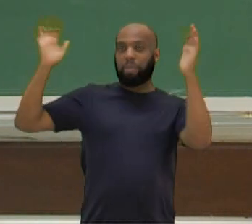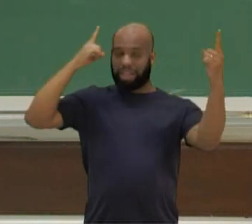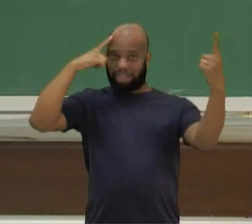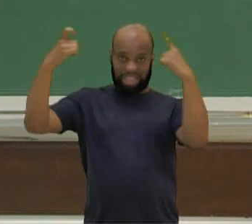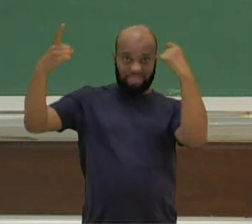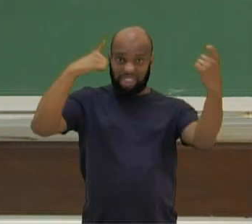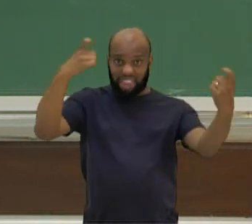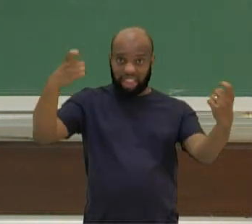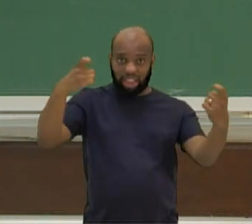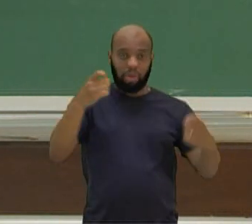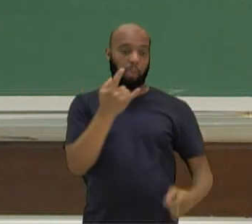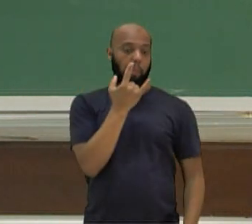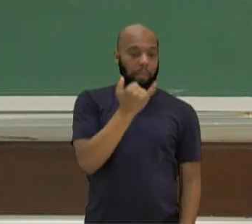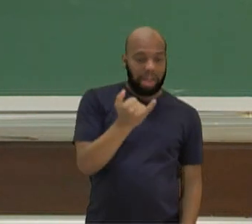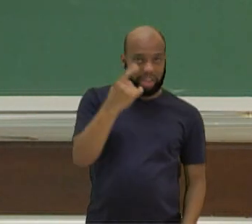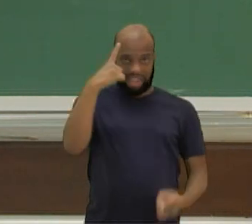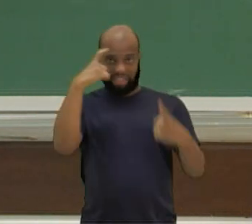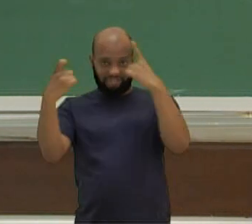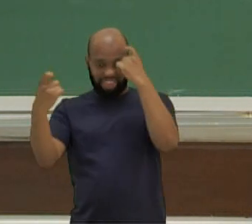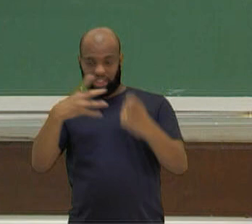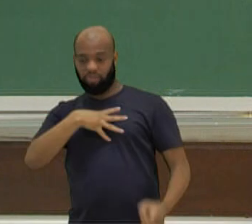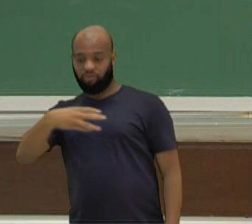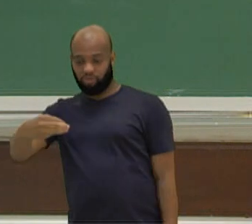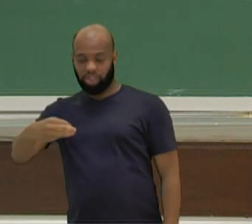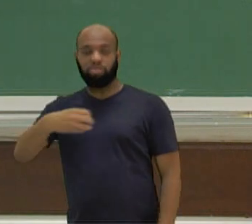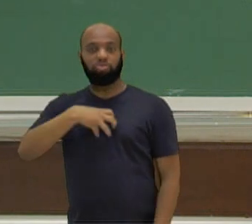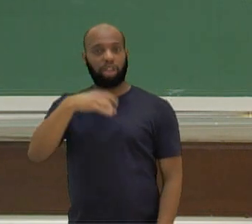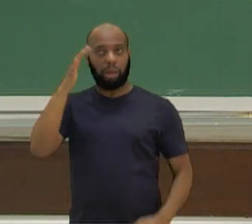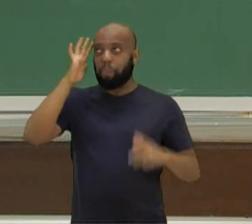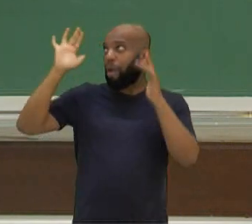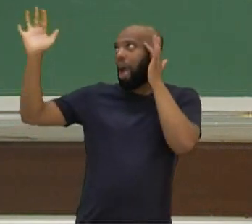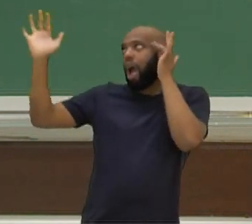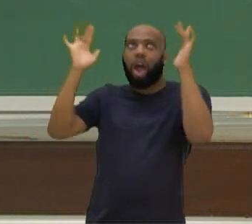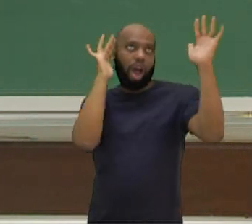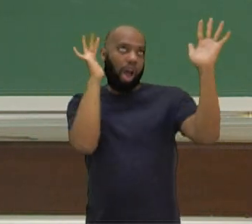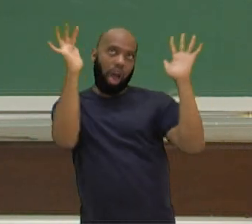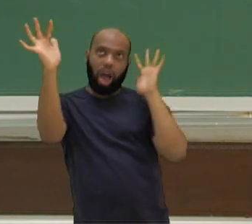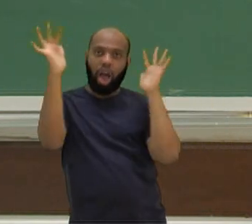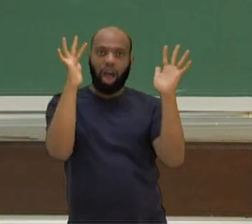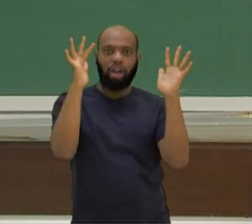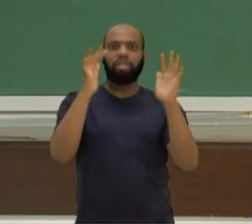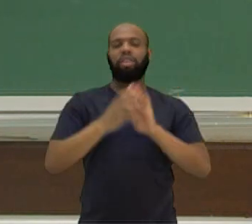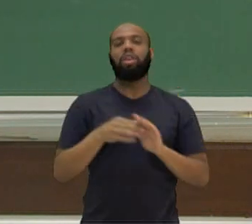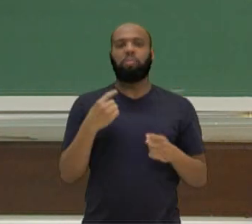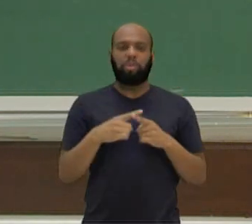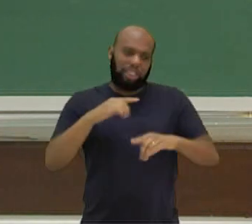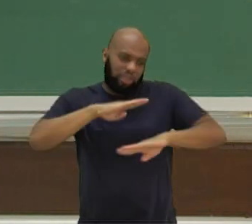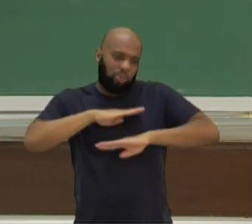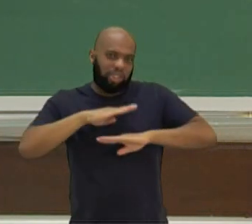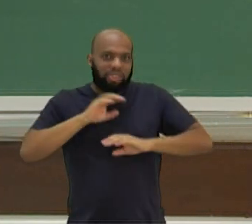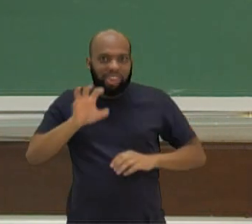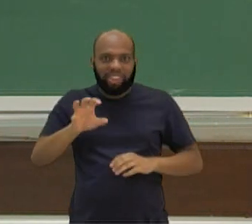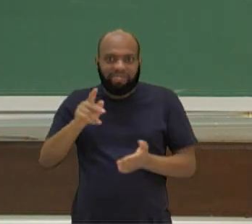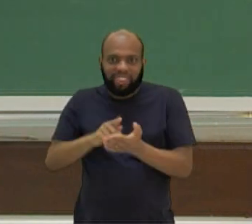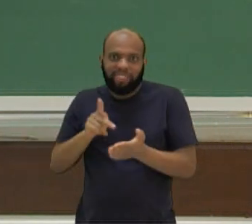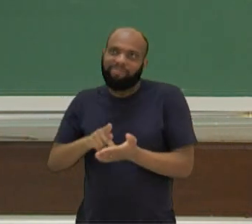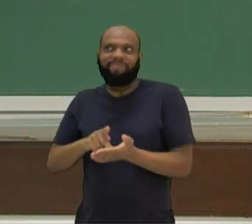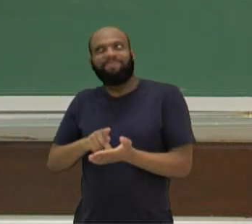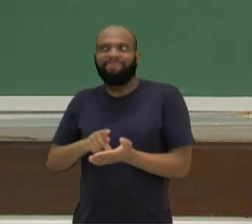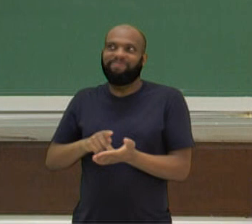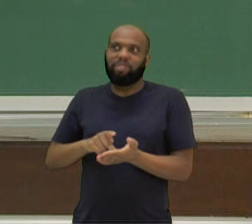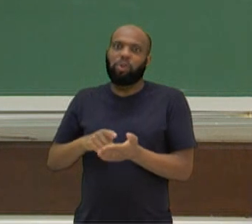e um filho. E imaginativa. Por quê? Porque ele exagera certas situações ali que